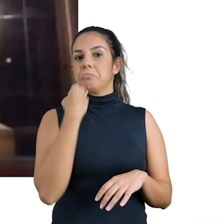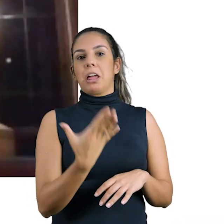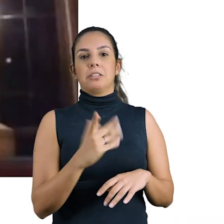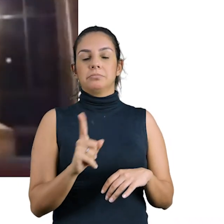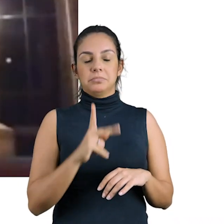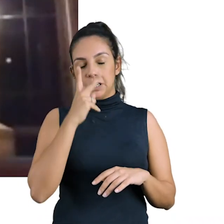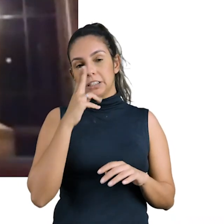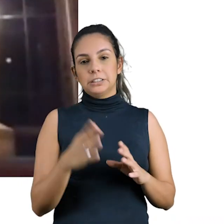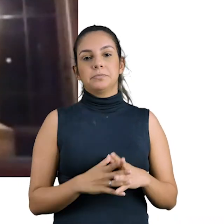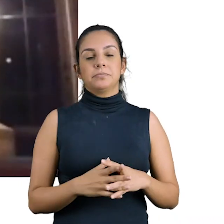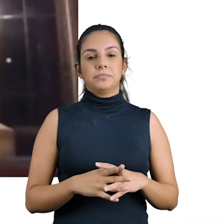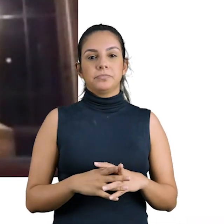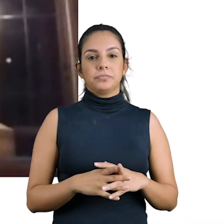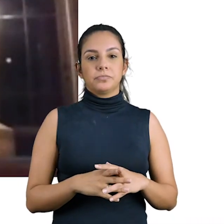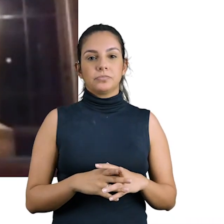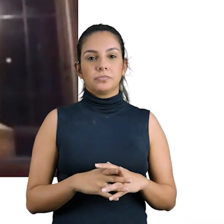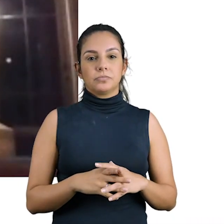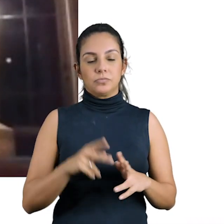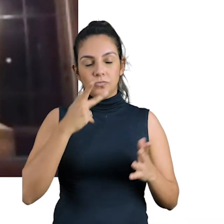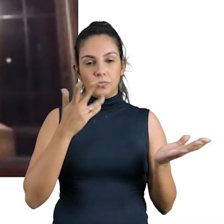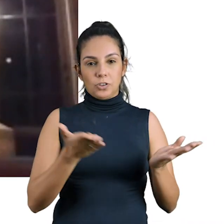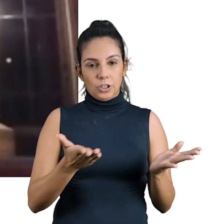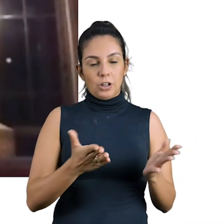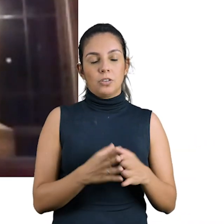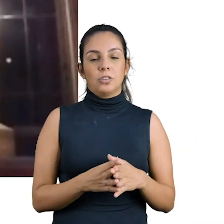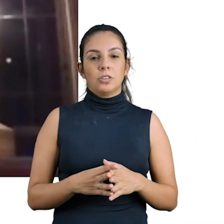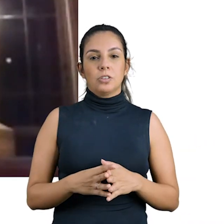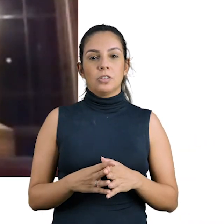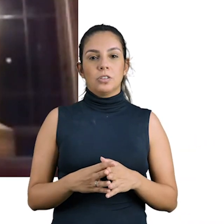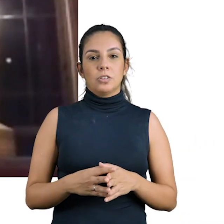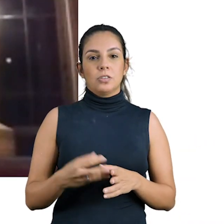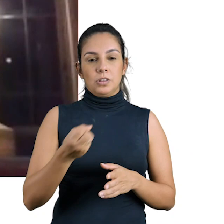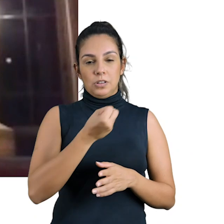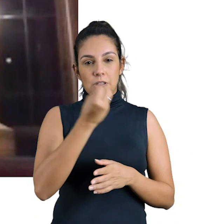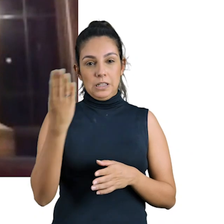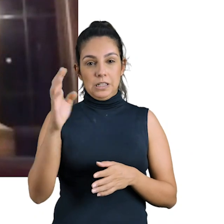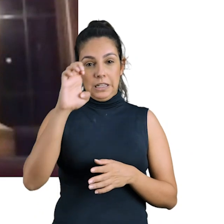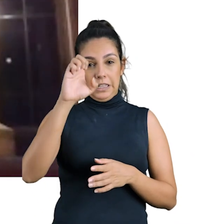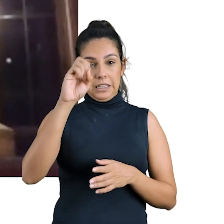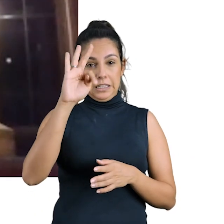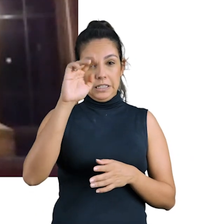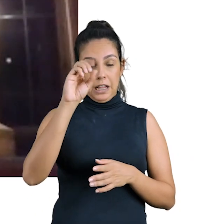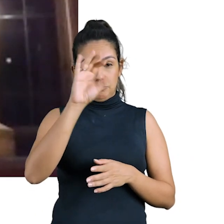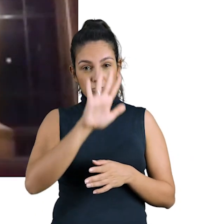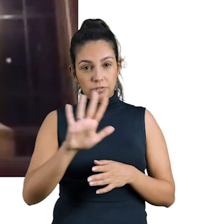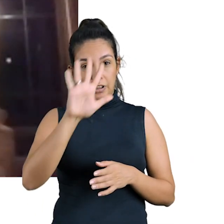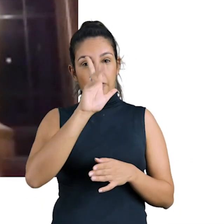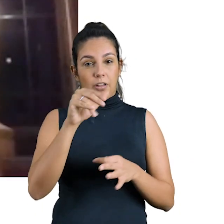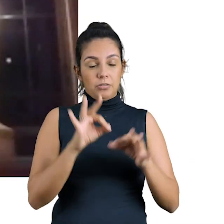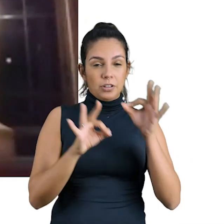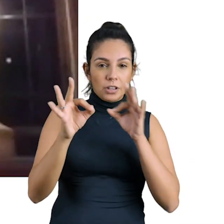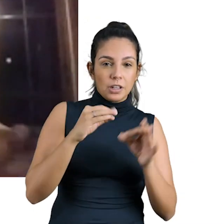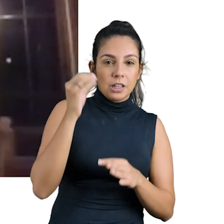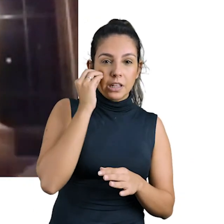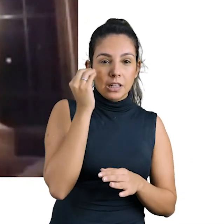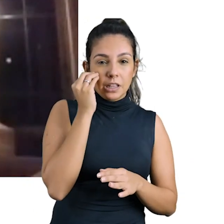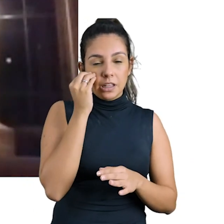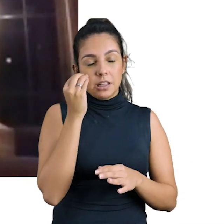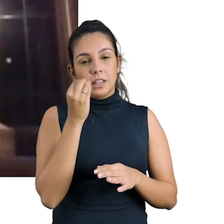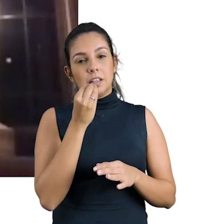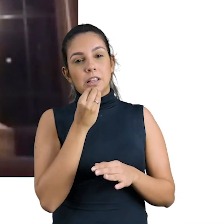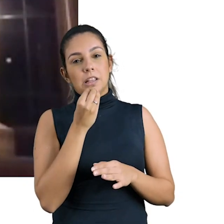dessa situação, né? E a gente já está vendo, falávamos disso agora, né? Como alguns estados